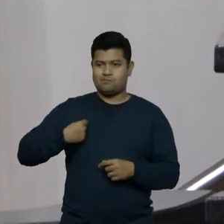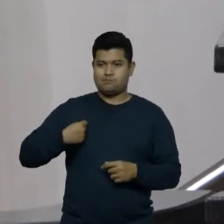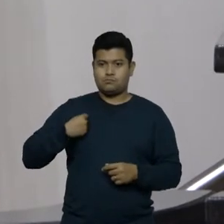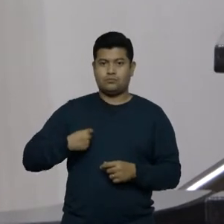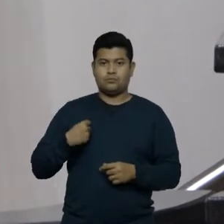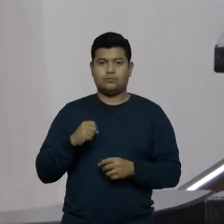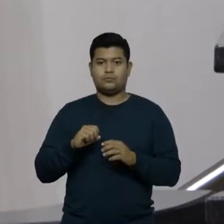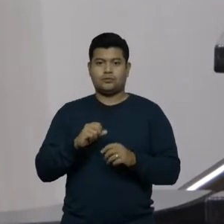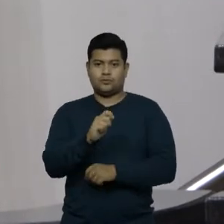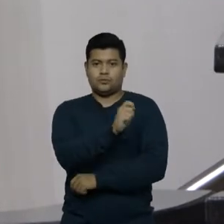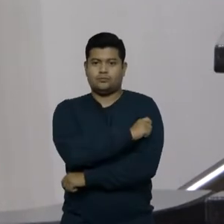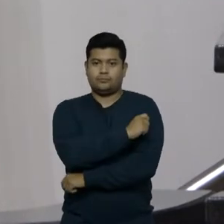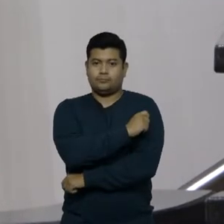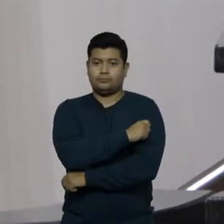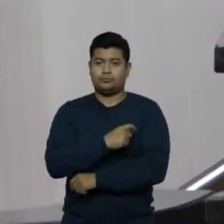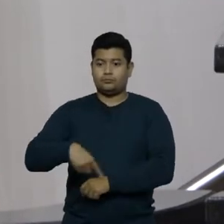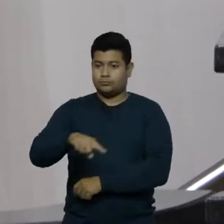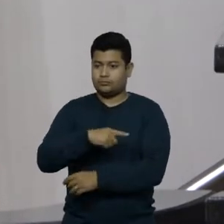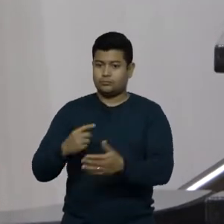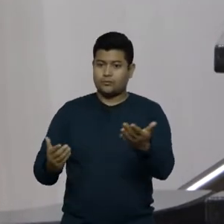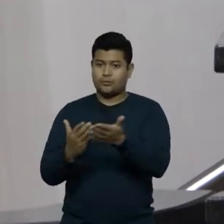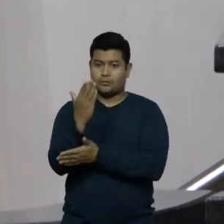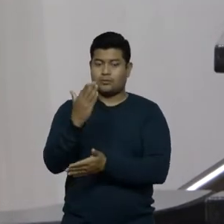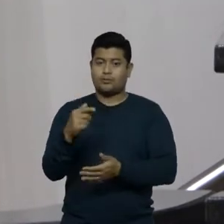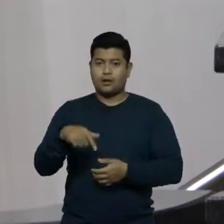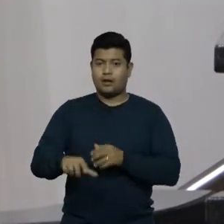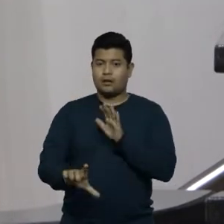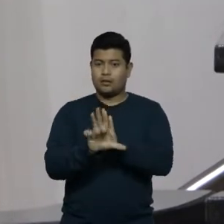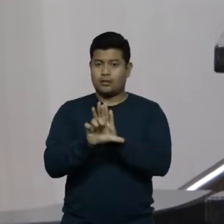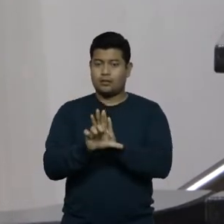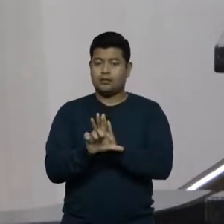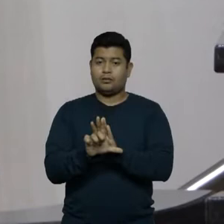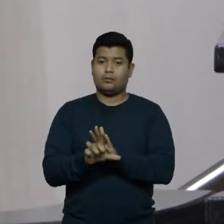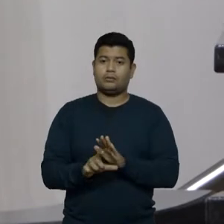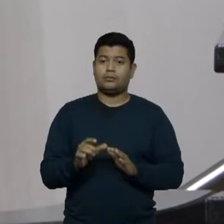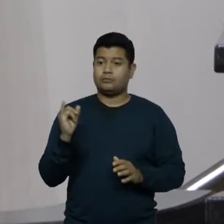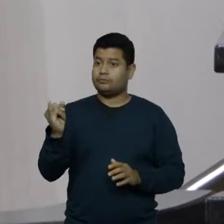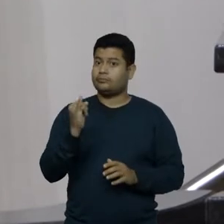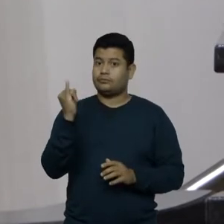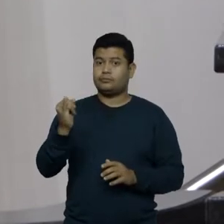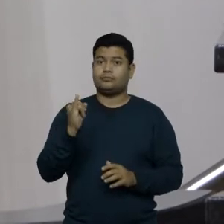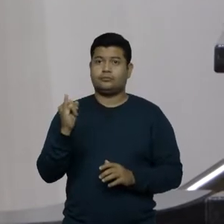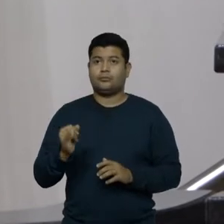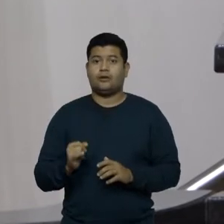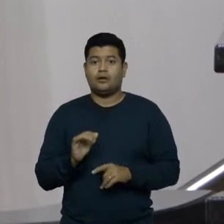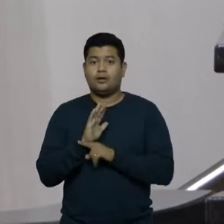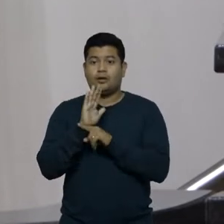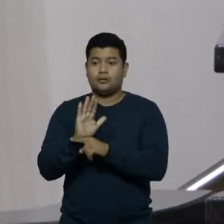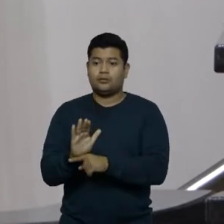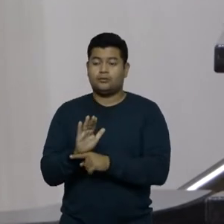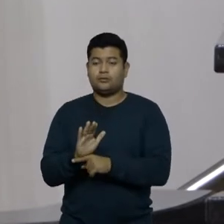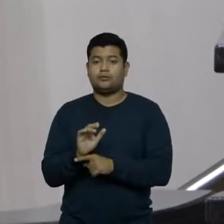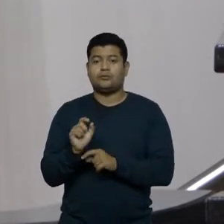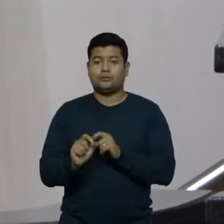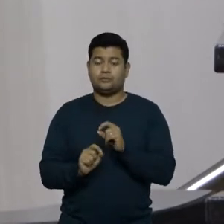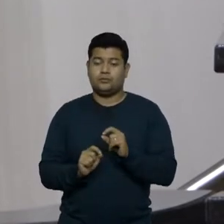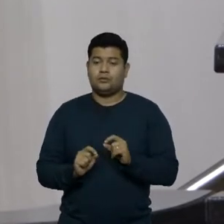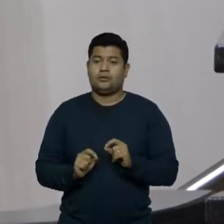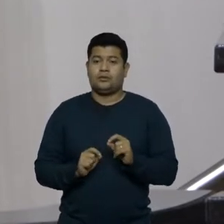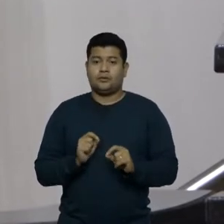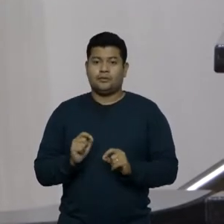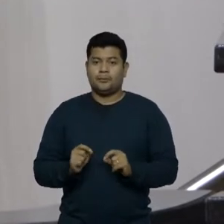nós aprovamos uma lei aqui nessa casa é muito importante já falei ela vai permitir auxiliar